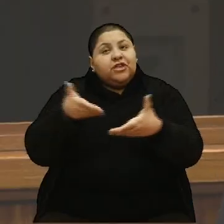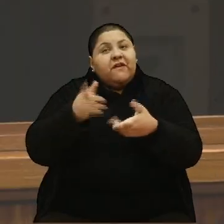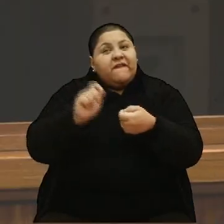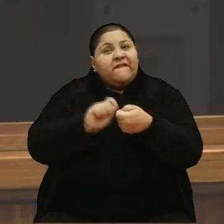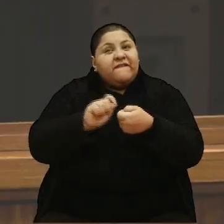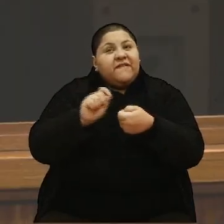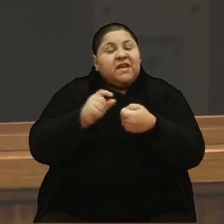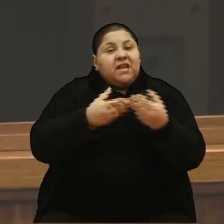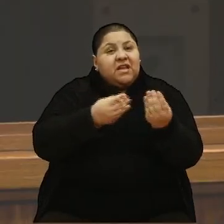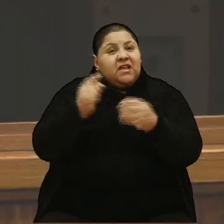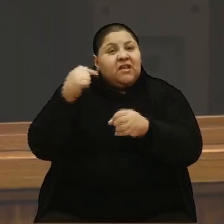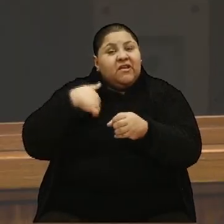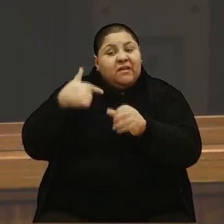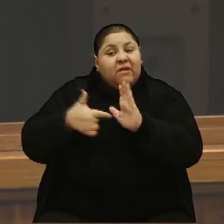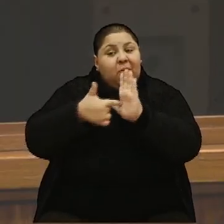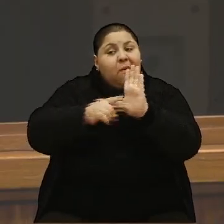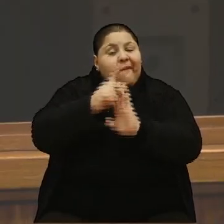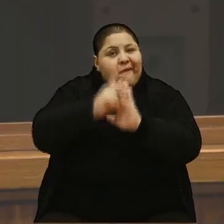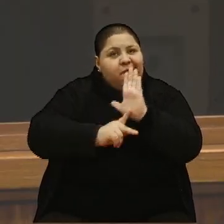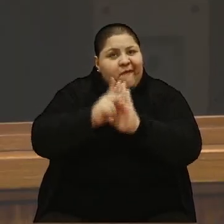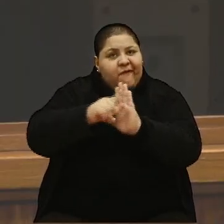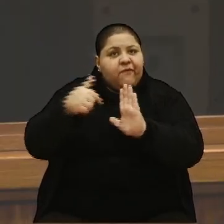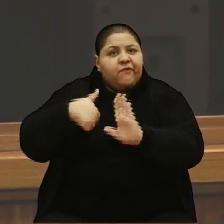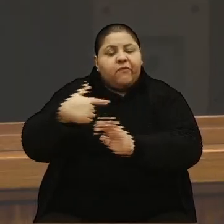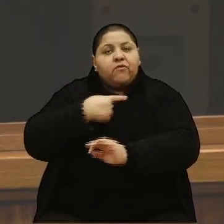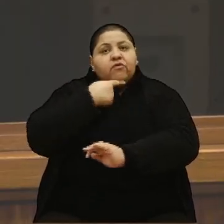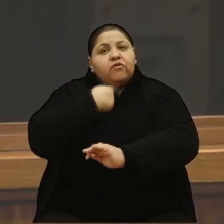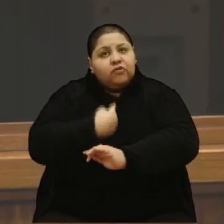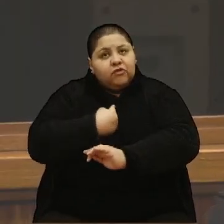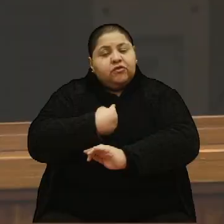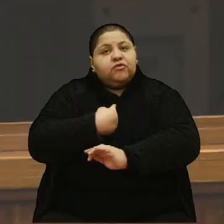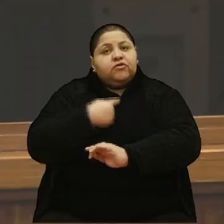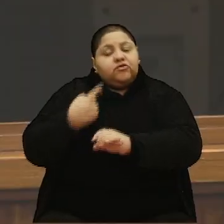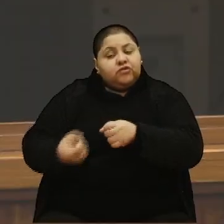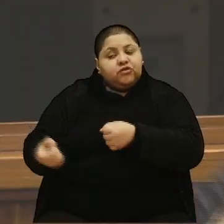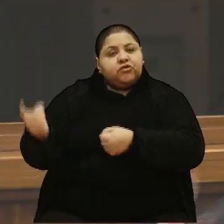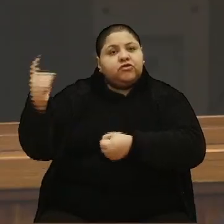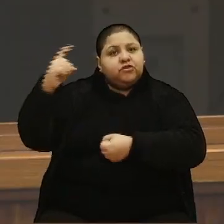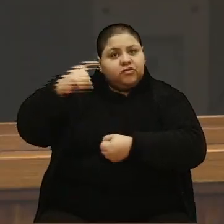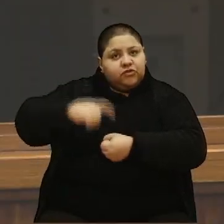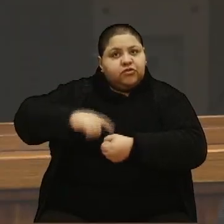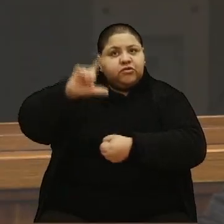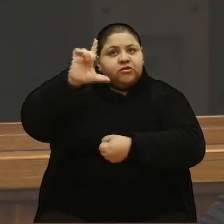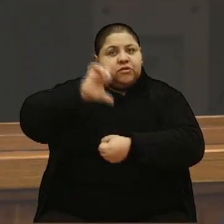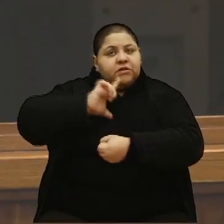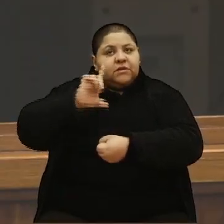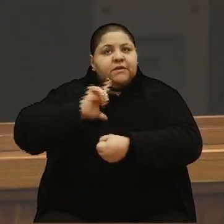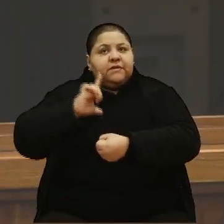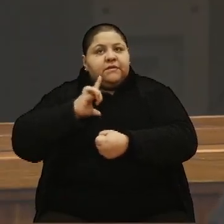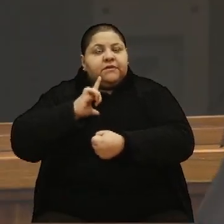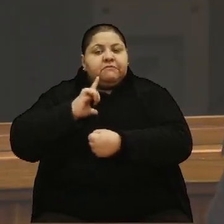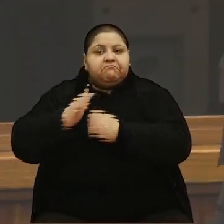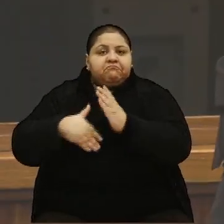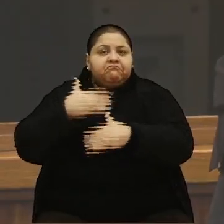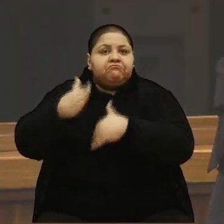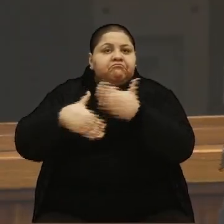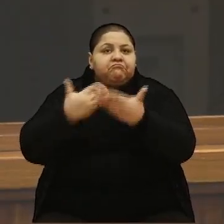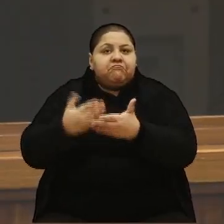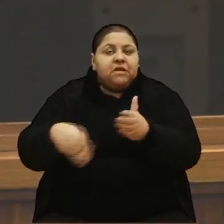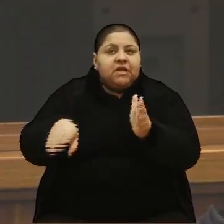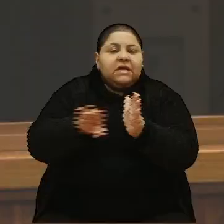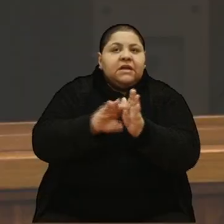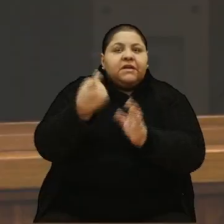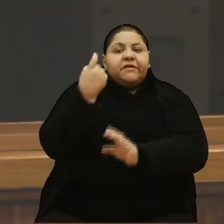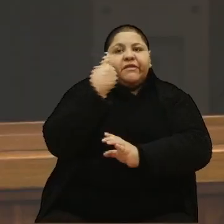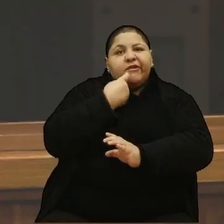que eu apresentei esse projeto e eu gostaria, inclusive, que no retorno ele tivesse tido algum andamento, até sexta-feira,